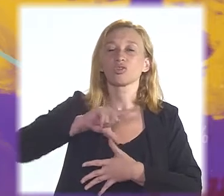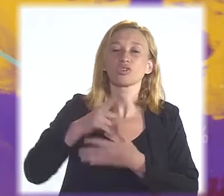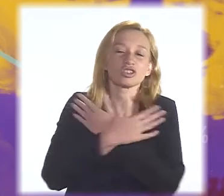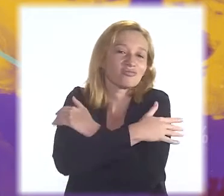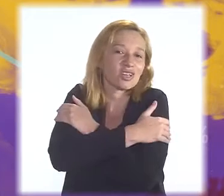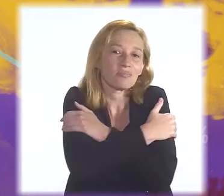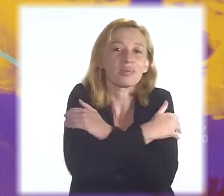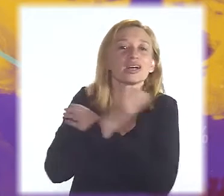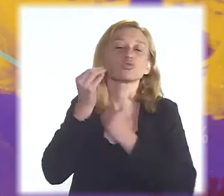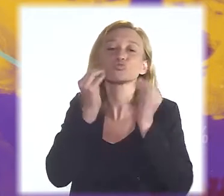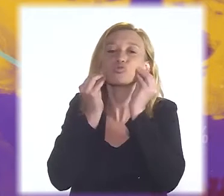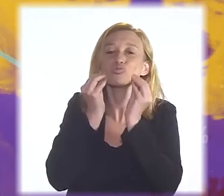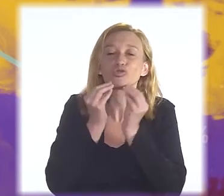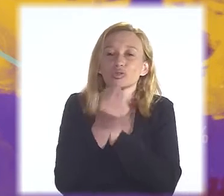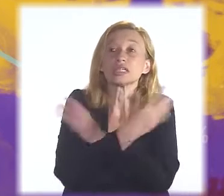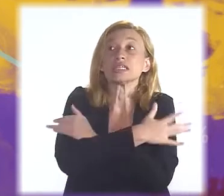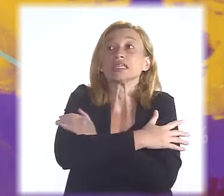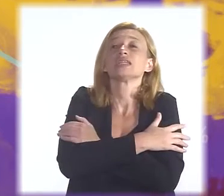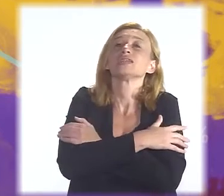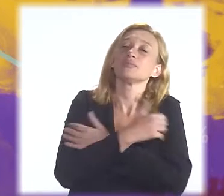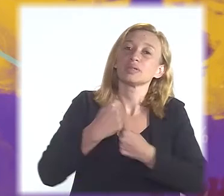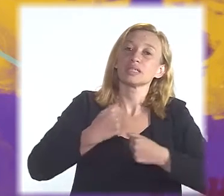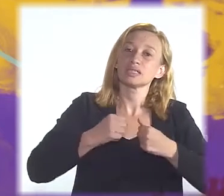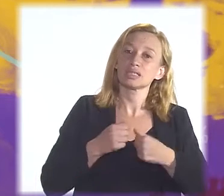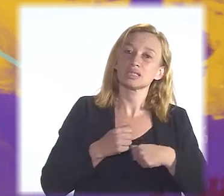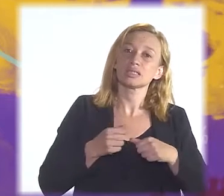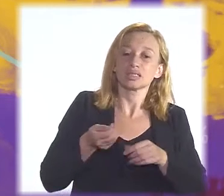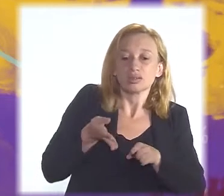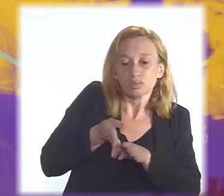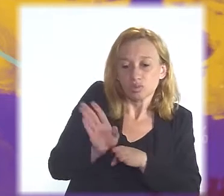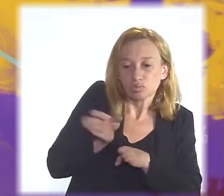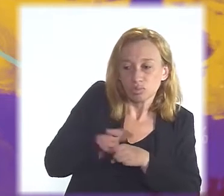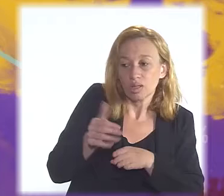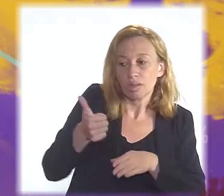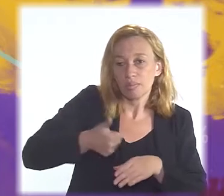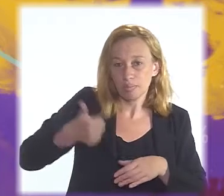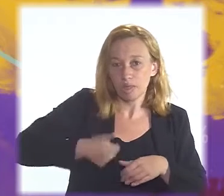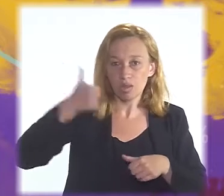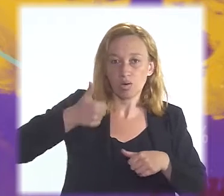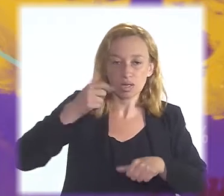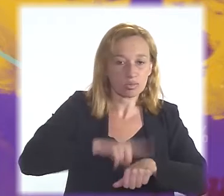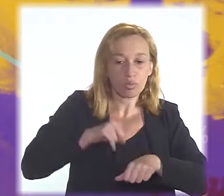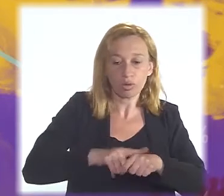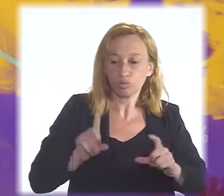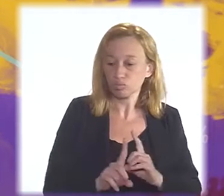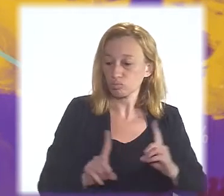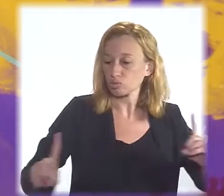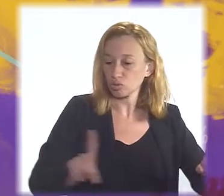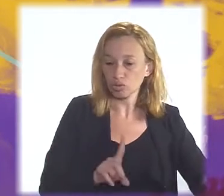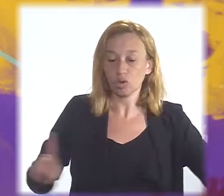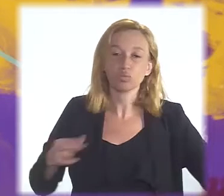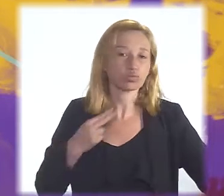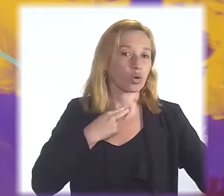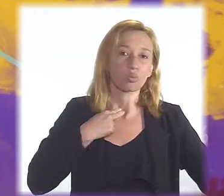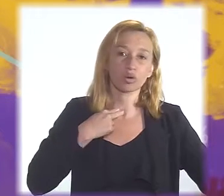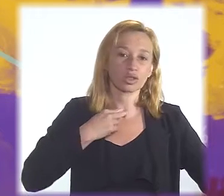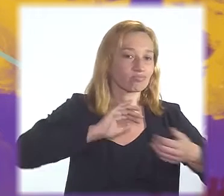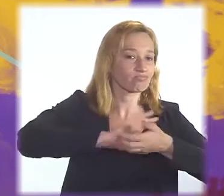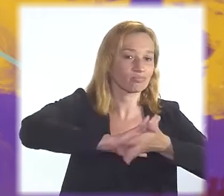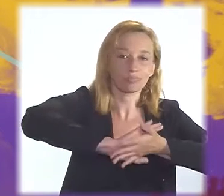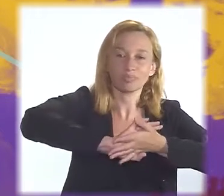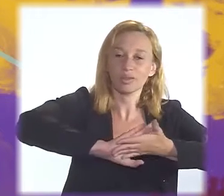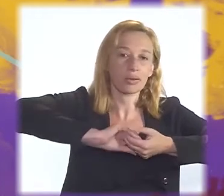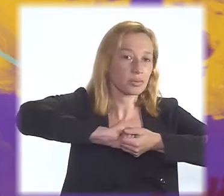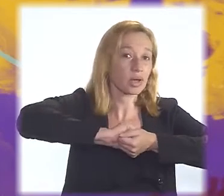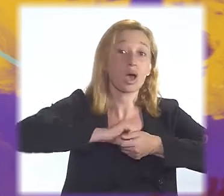proximidade, de carinho, de abraço, de afago, a gente tem que se manter orientalizado nesse momento, distante. A gente não pode se